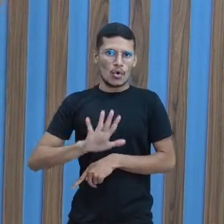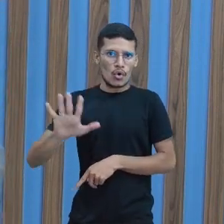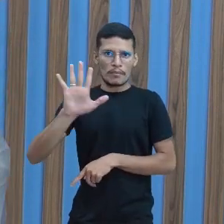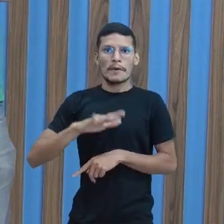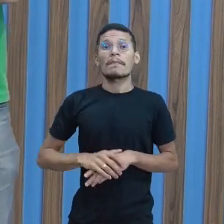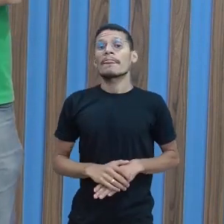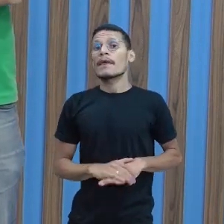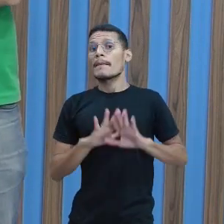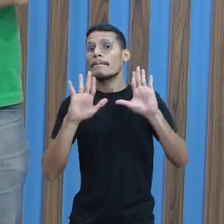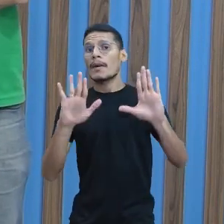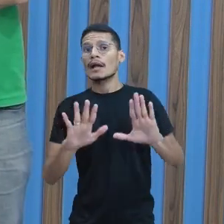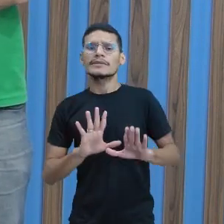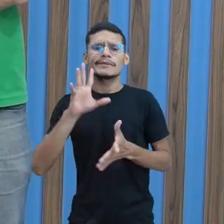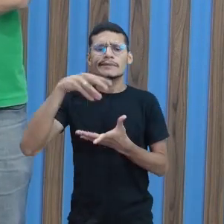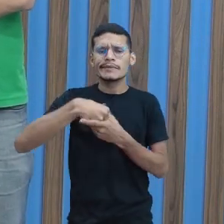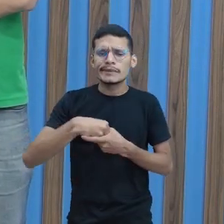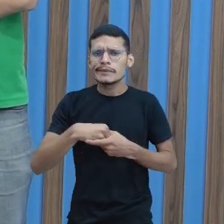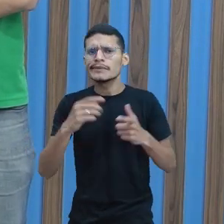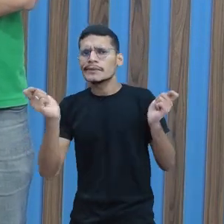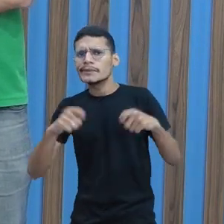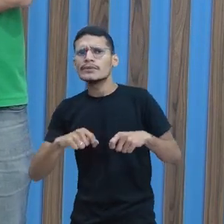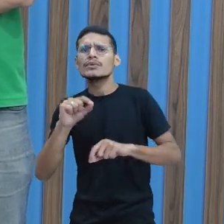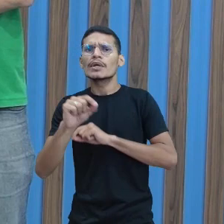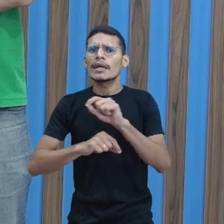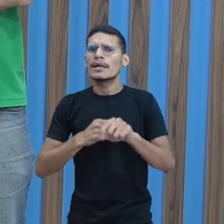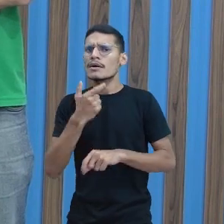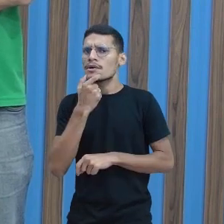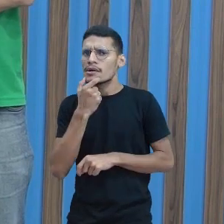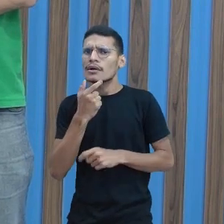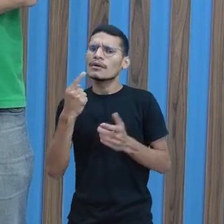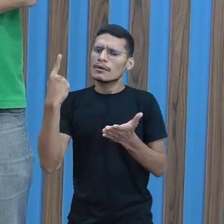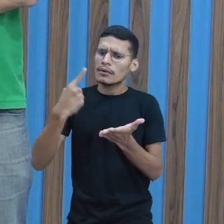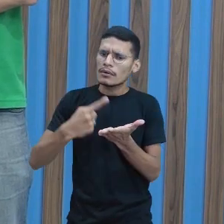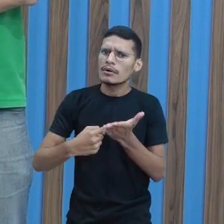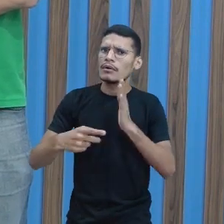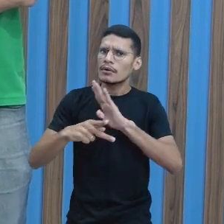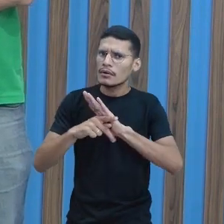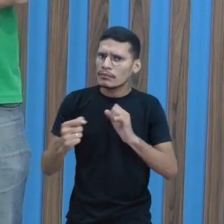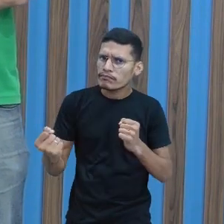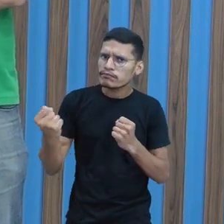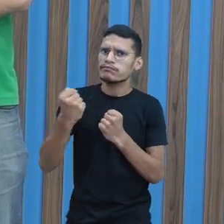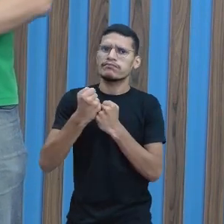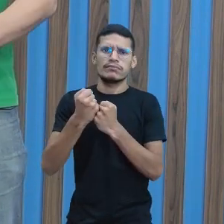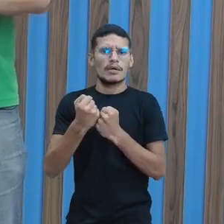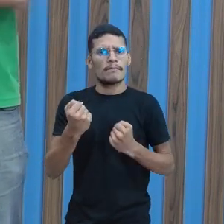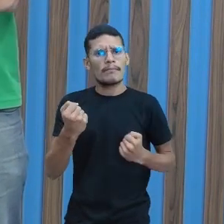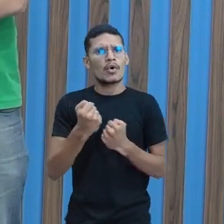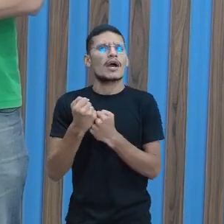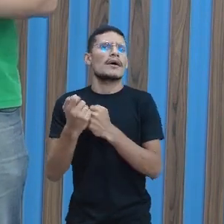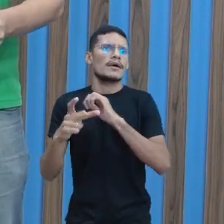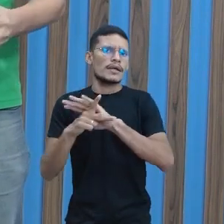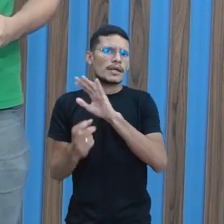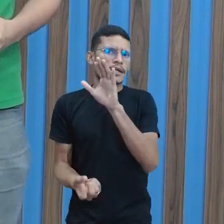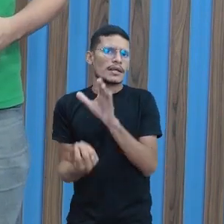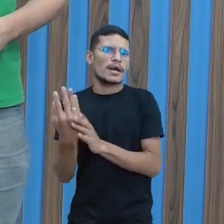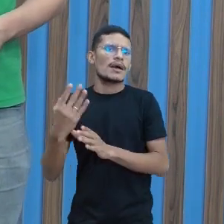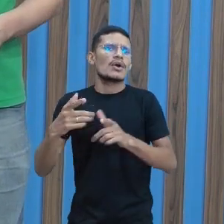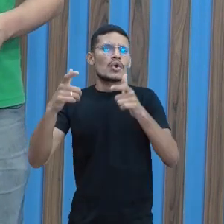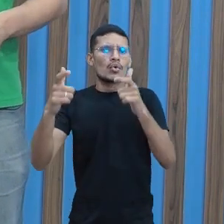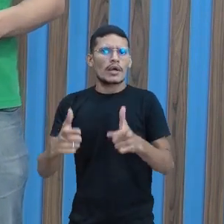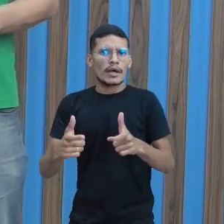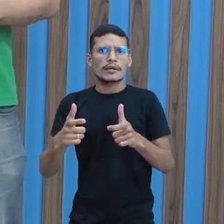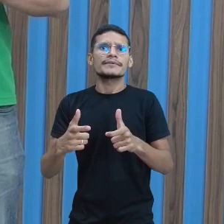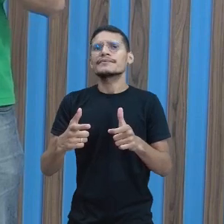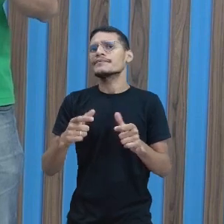aí, dentro dessa possibilidade, né, os ingleses se comprometeram em apoiar e talvez até ajudar a criação de um Estado,